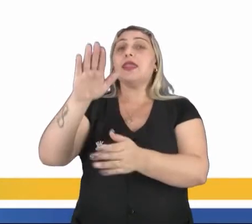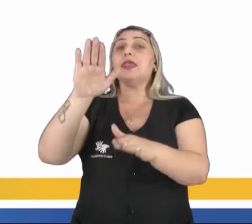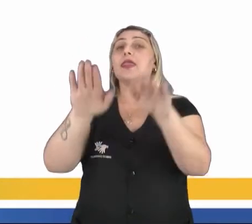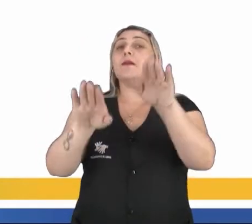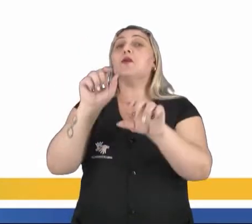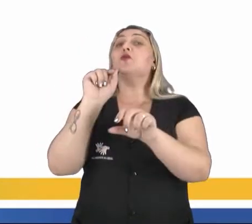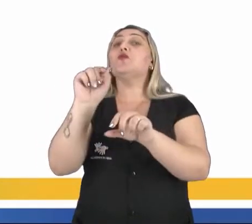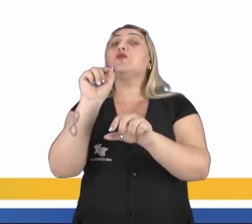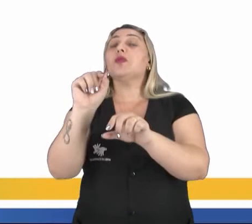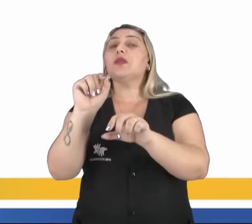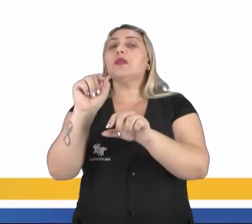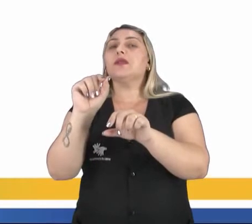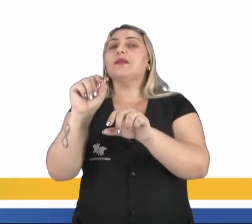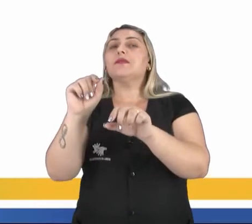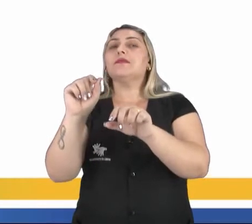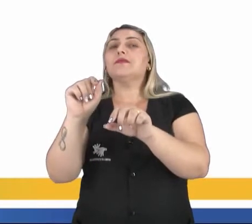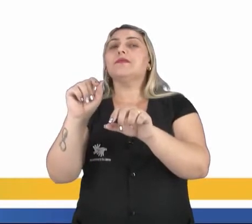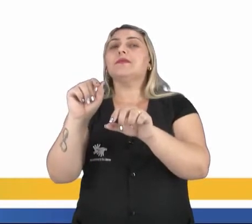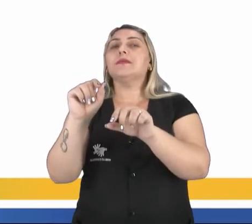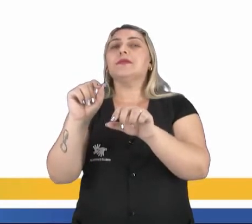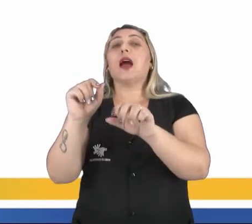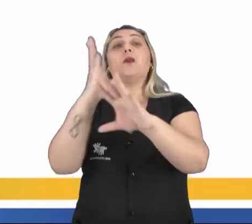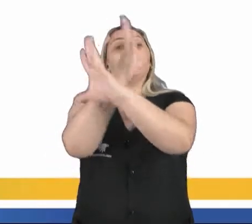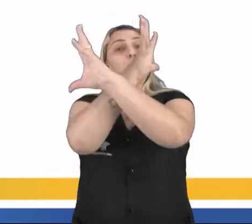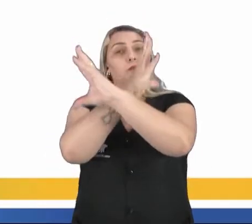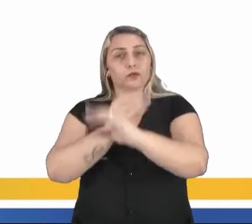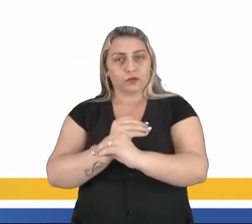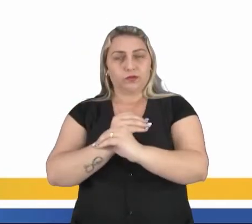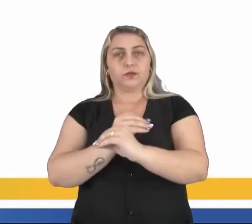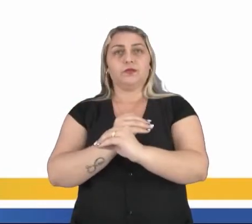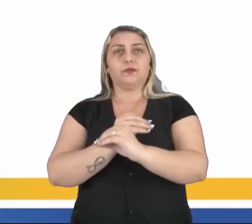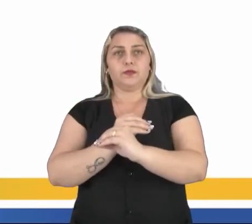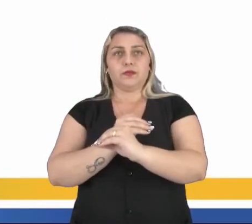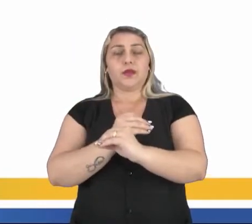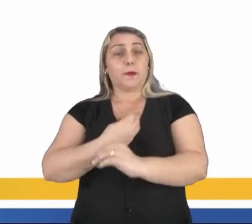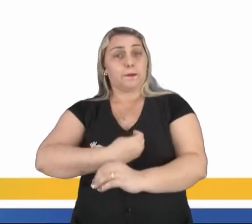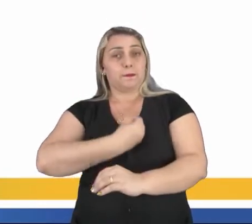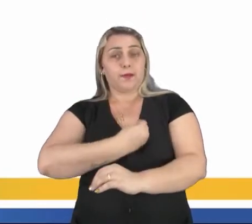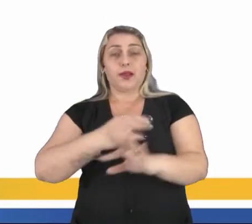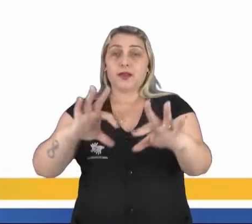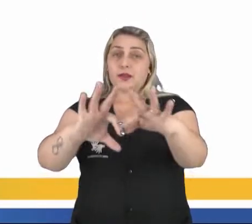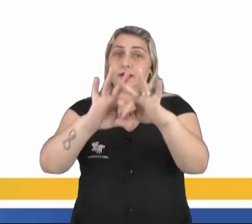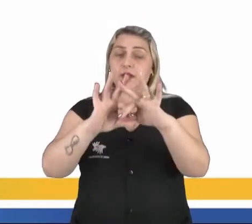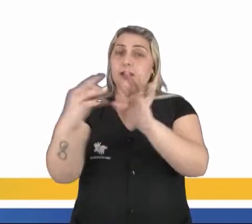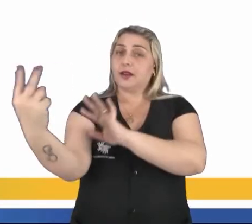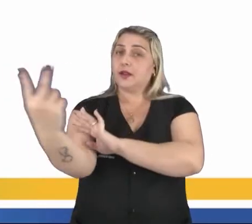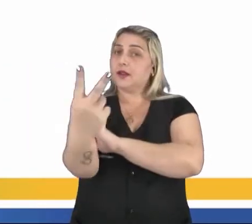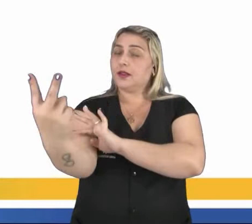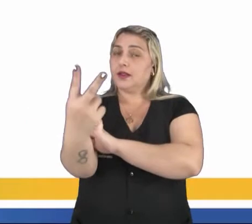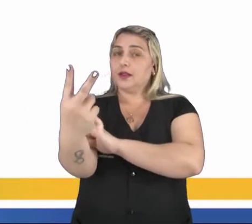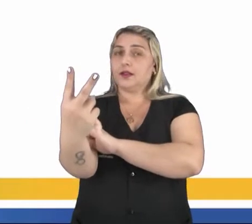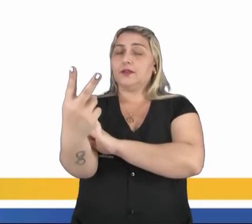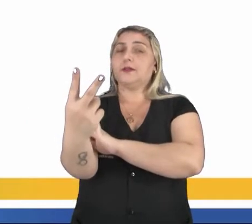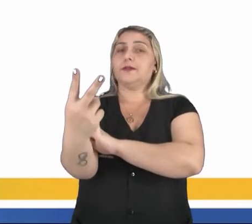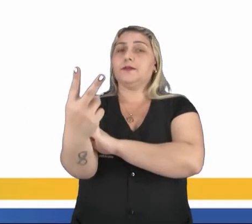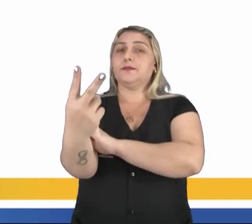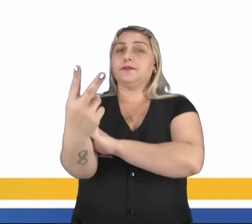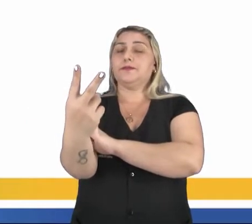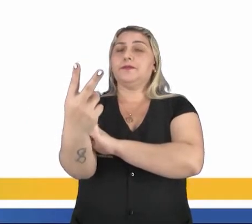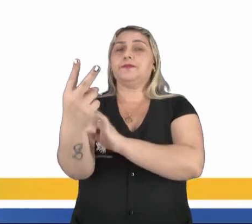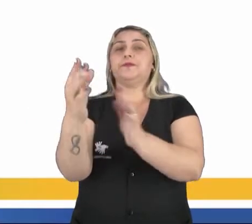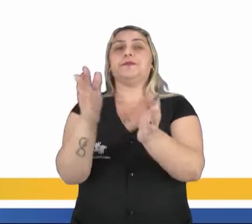de quem? Vai depender da conjunção, que vai estar ligando essas duas